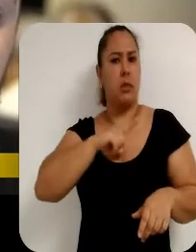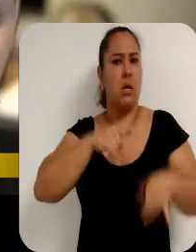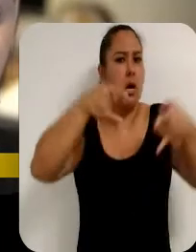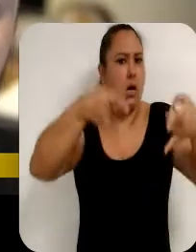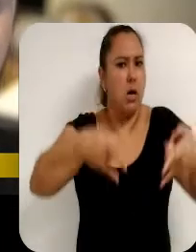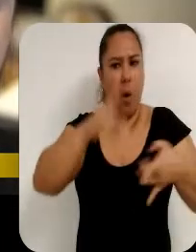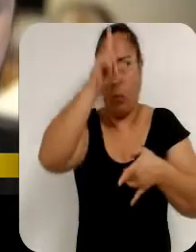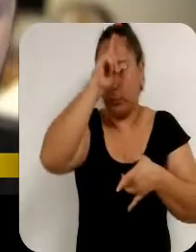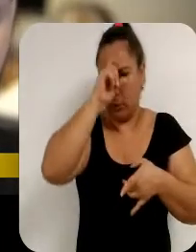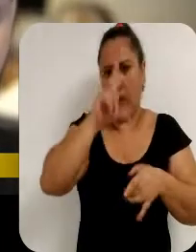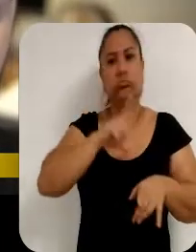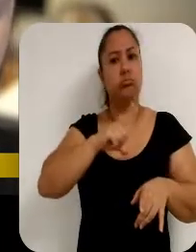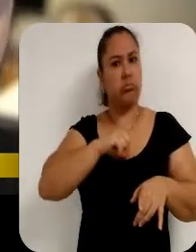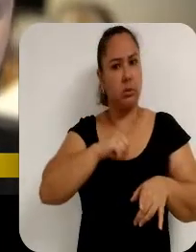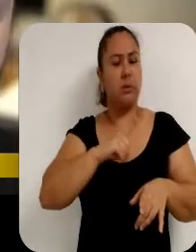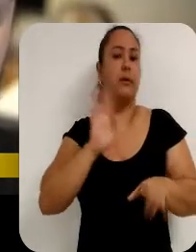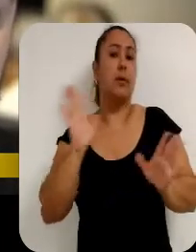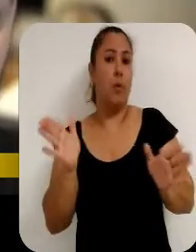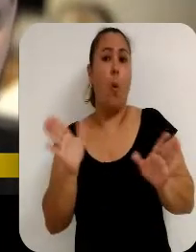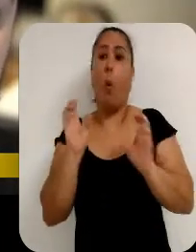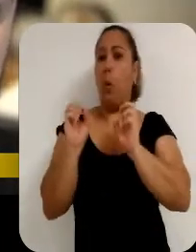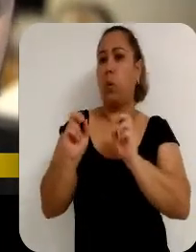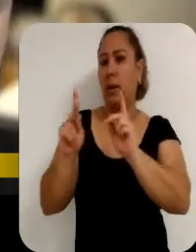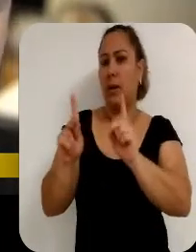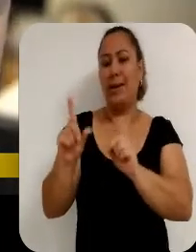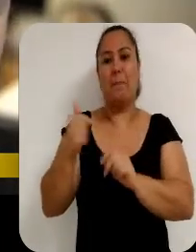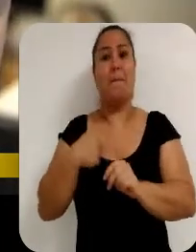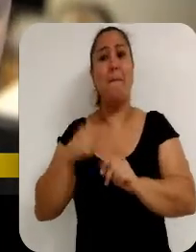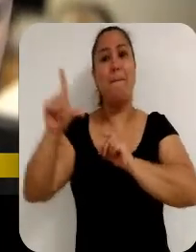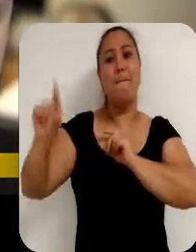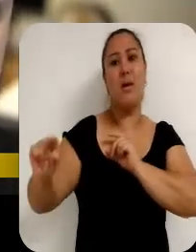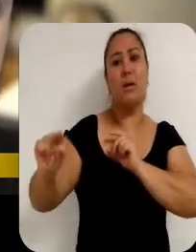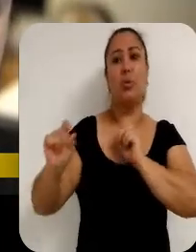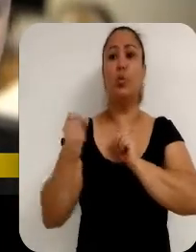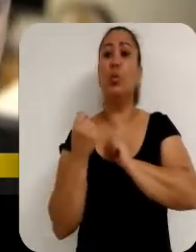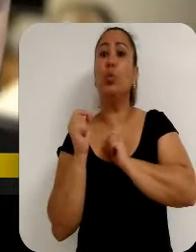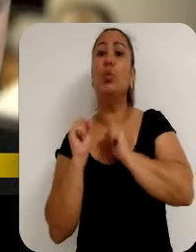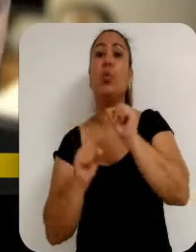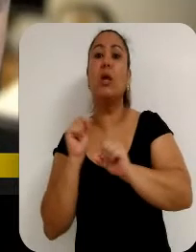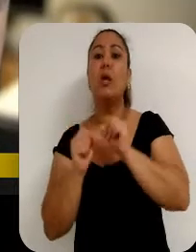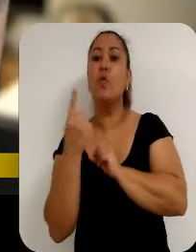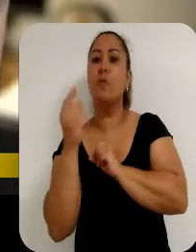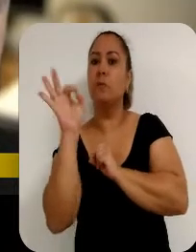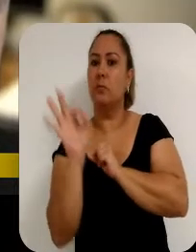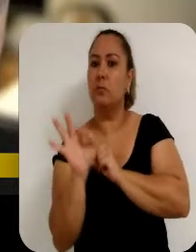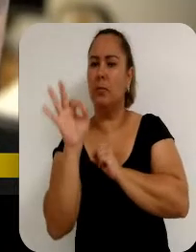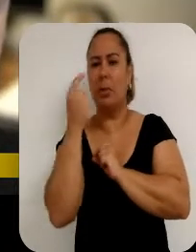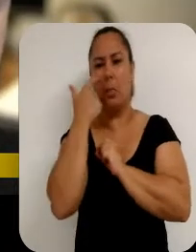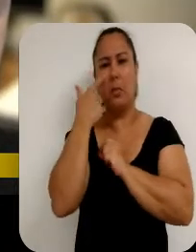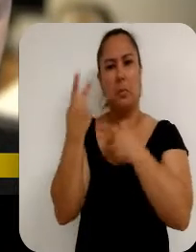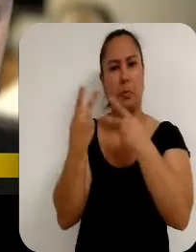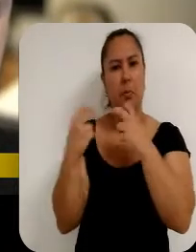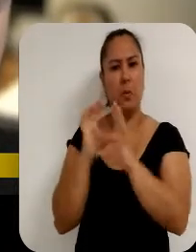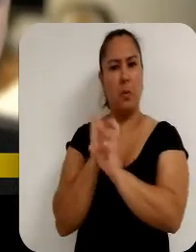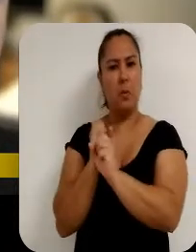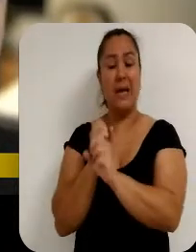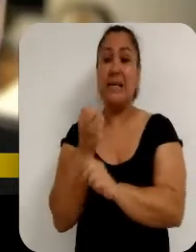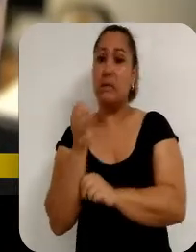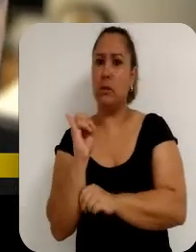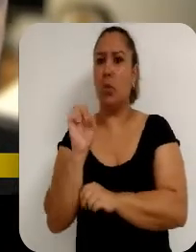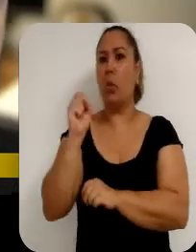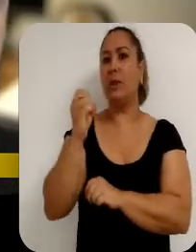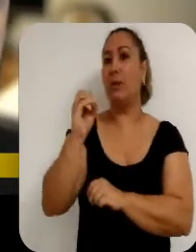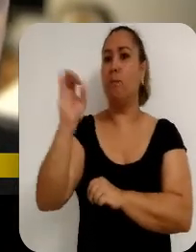do coronavírus menor do que 1% e fizeram as contas. Bom, se 80% da população pegar, o